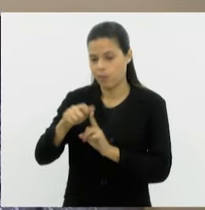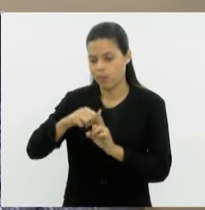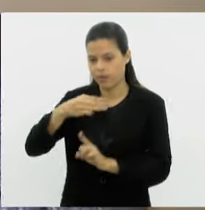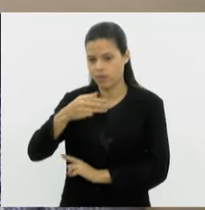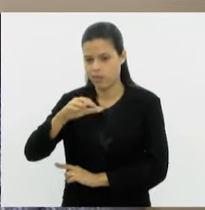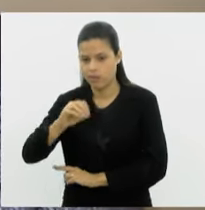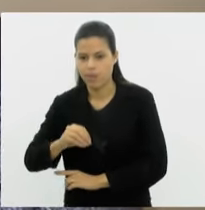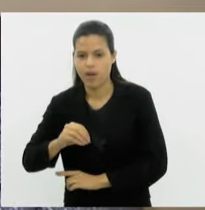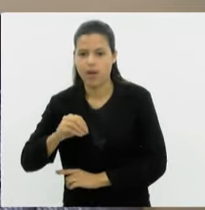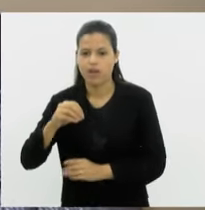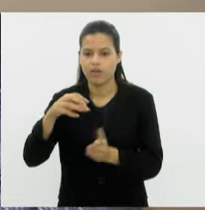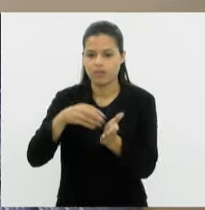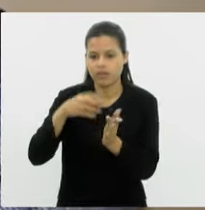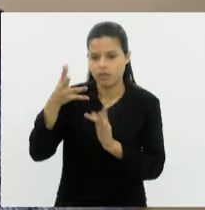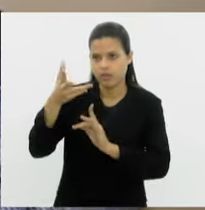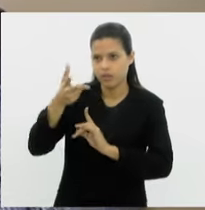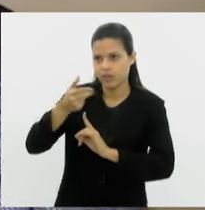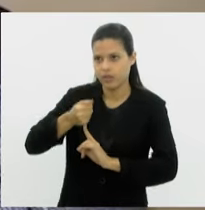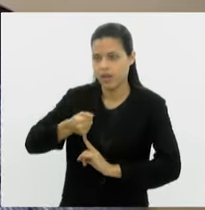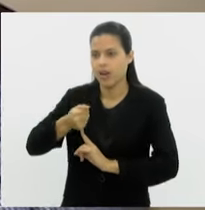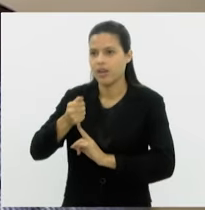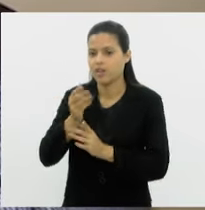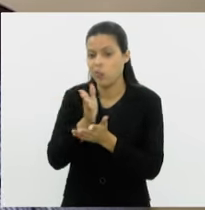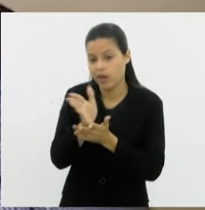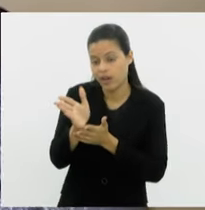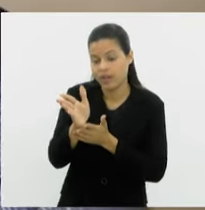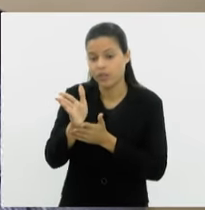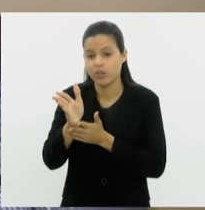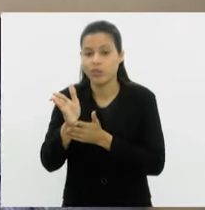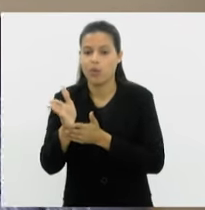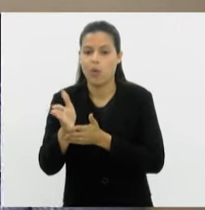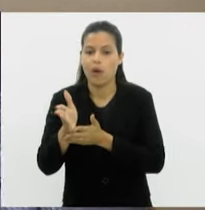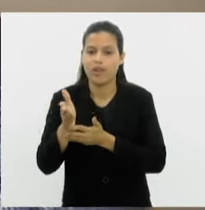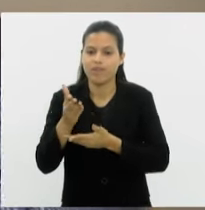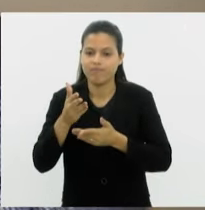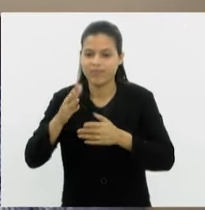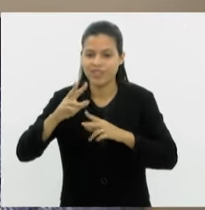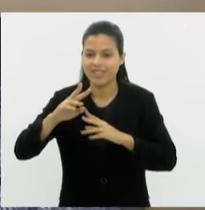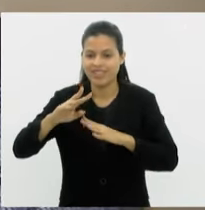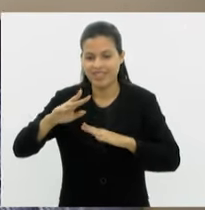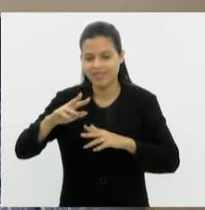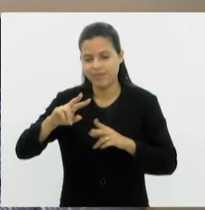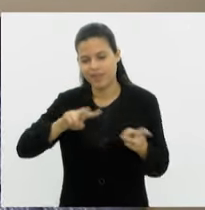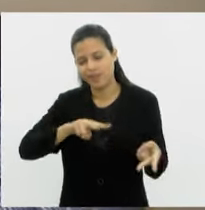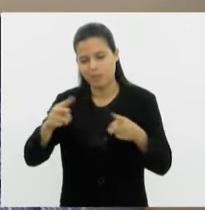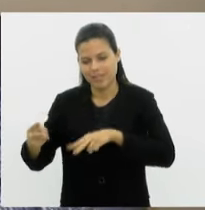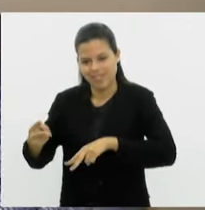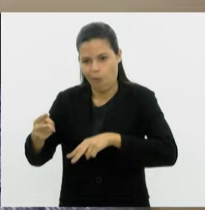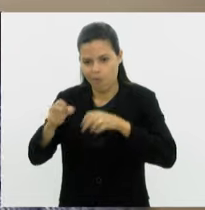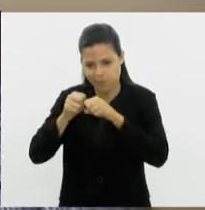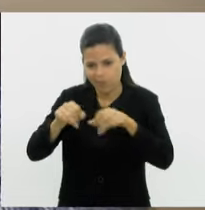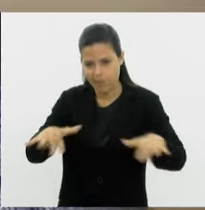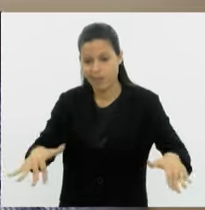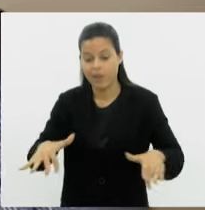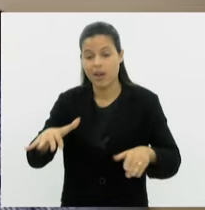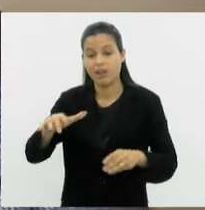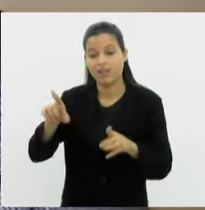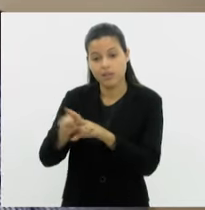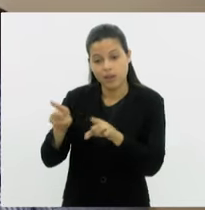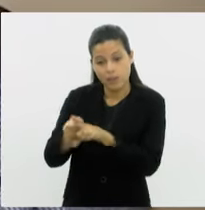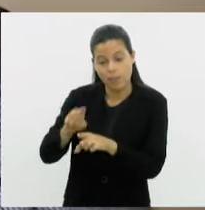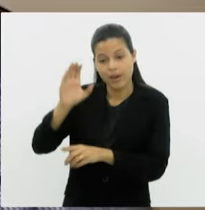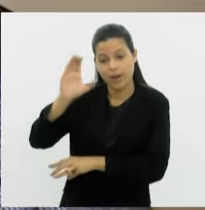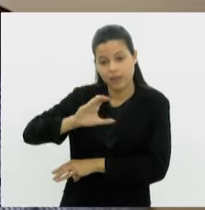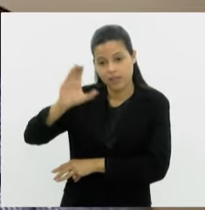Centro de Artes Calouste Gulbenkian o eixo Redes de Transmissão. Na cidade de Niterói, no Espaço Cultural Correios, até o